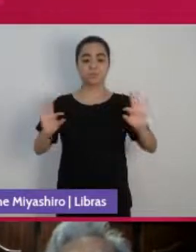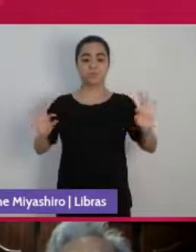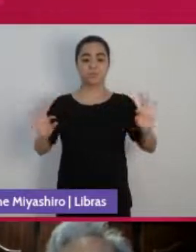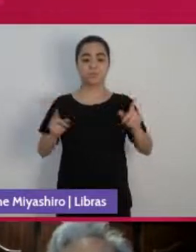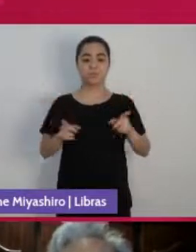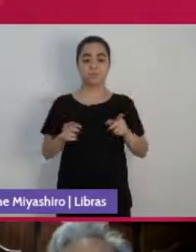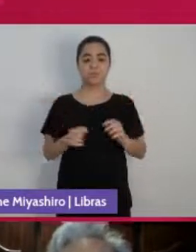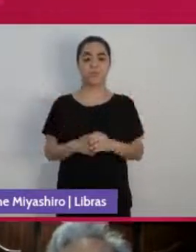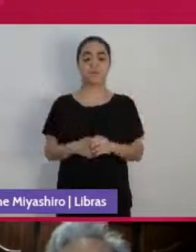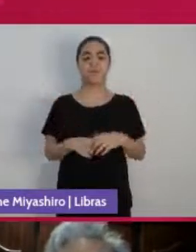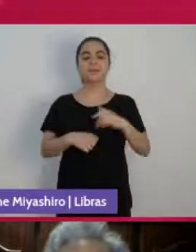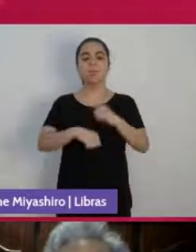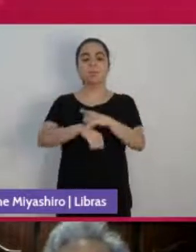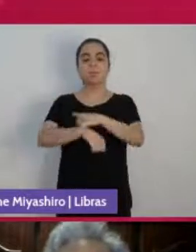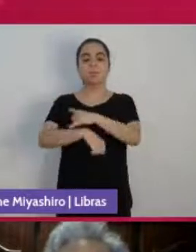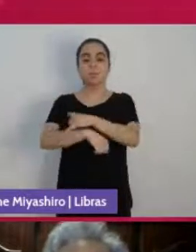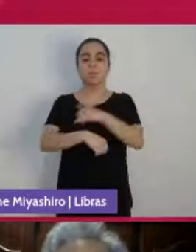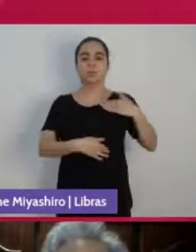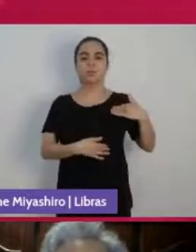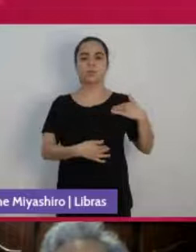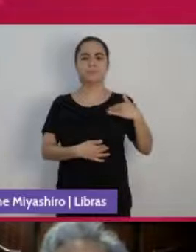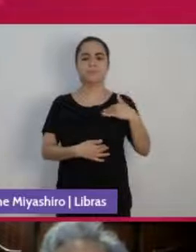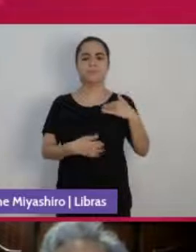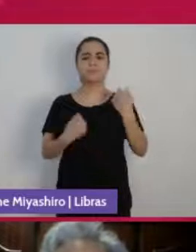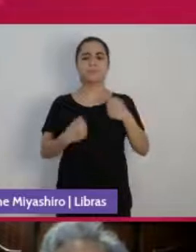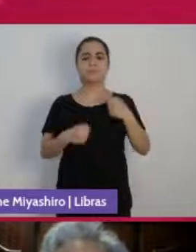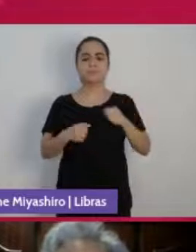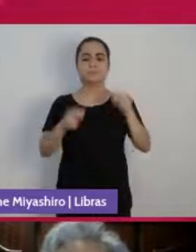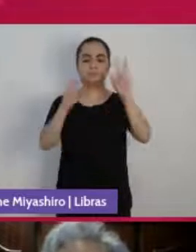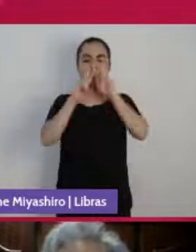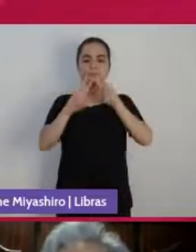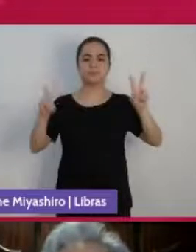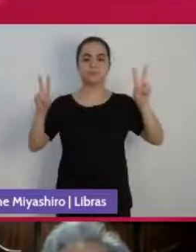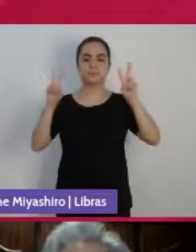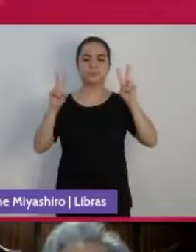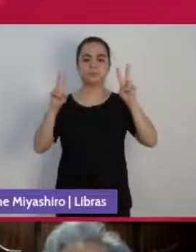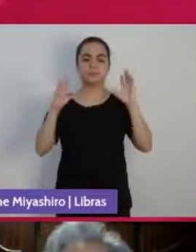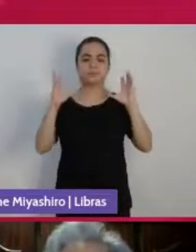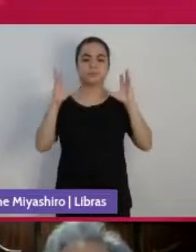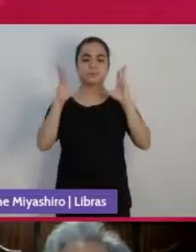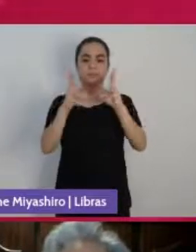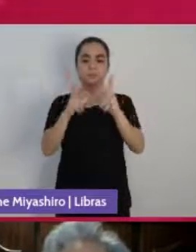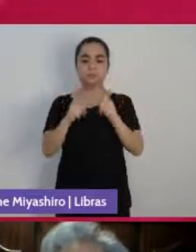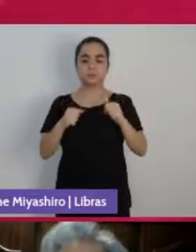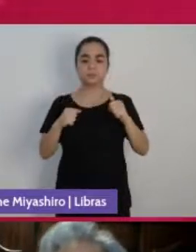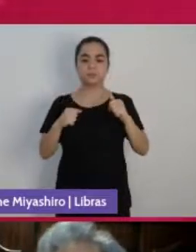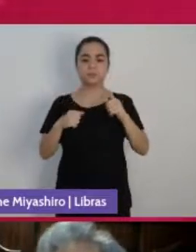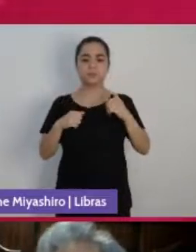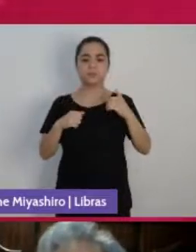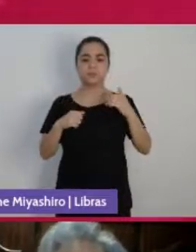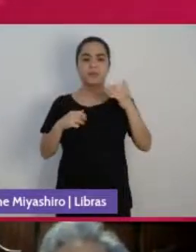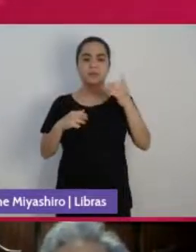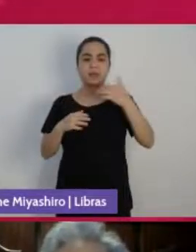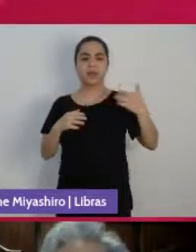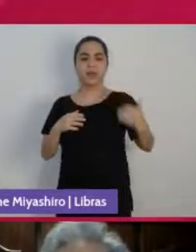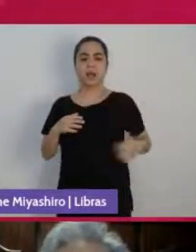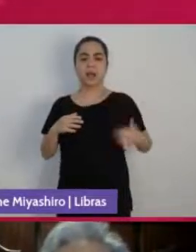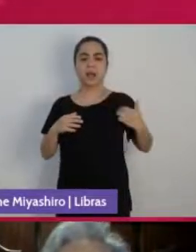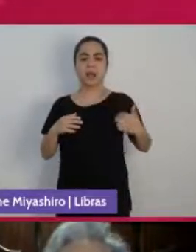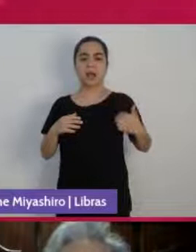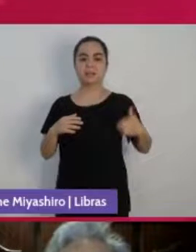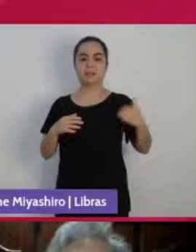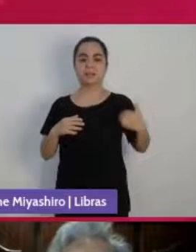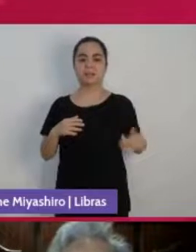gordura retromamária deve ser vista em todos os exames, que é essa parte atrás do tecido